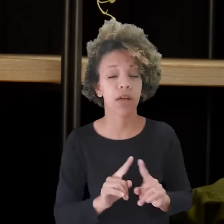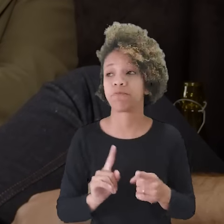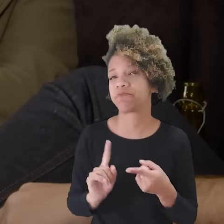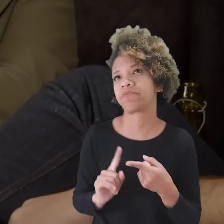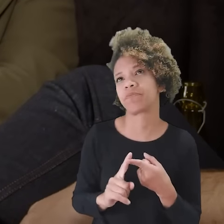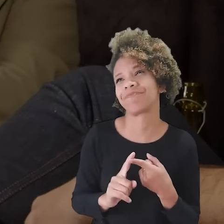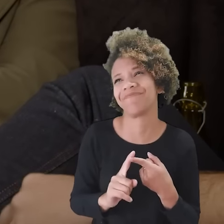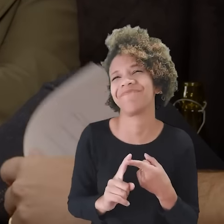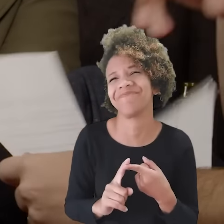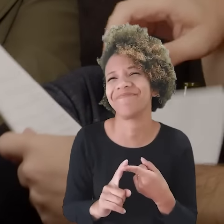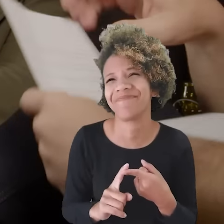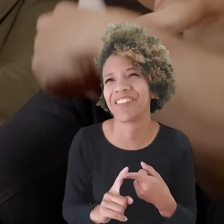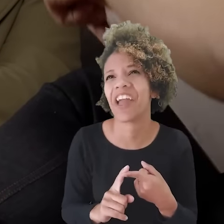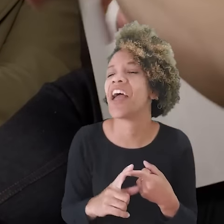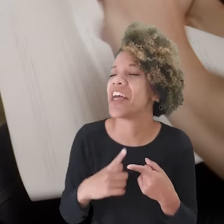assunto